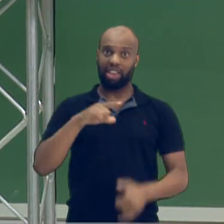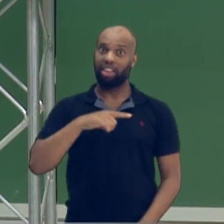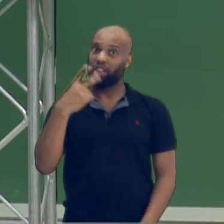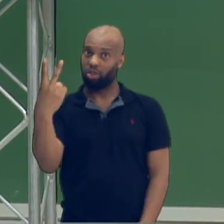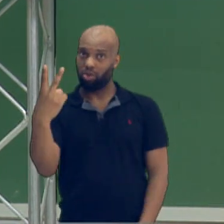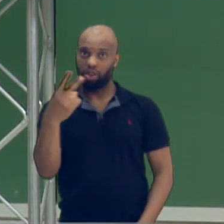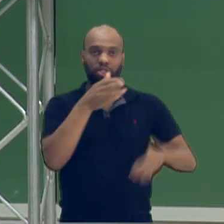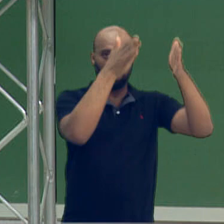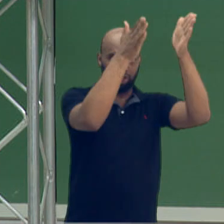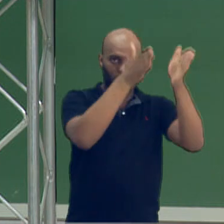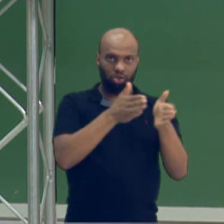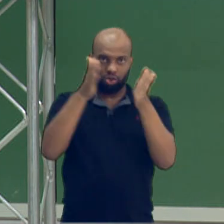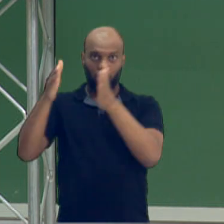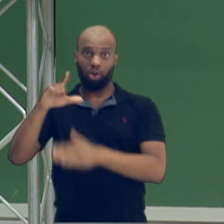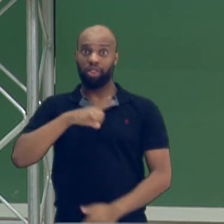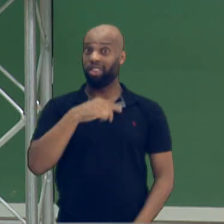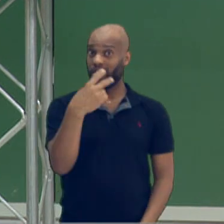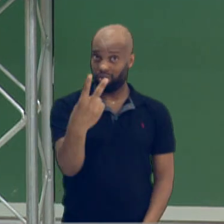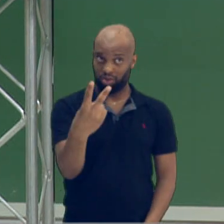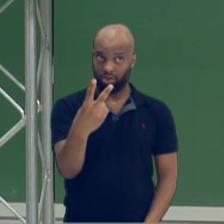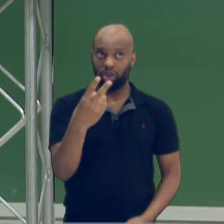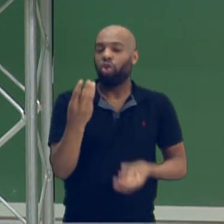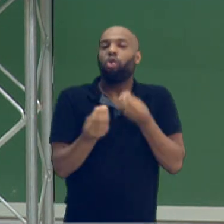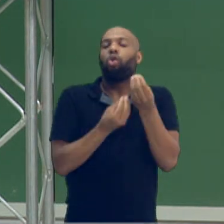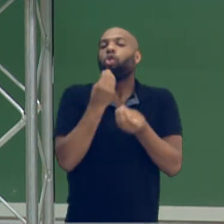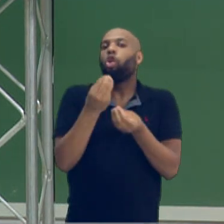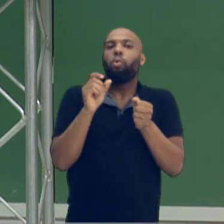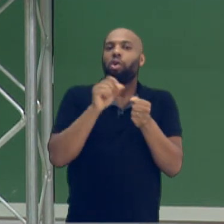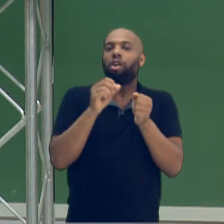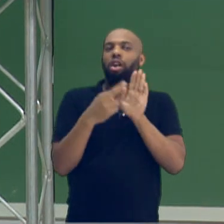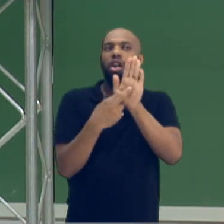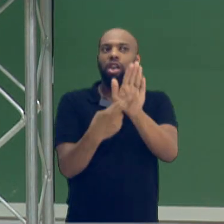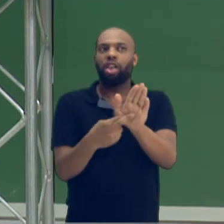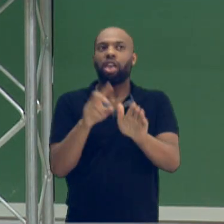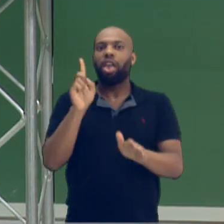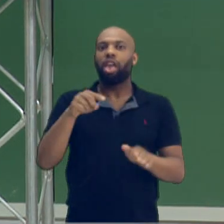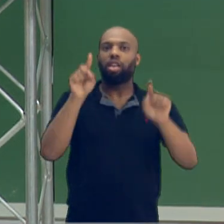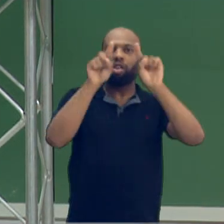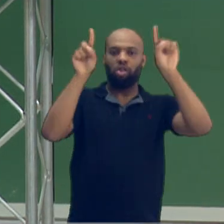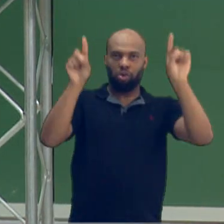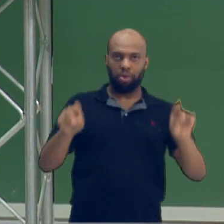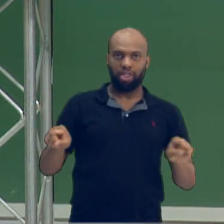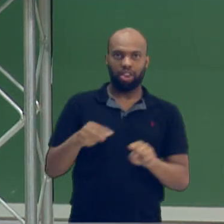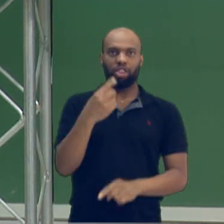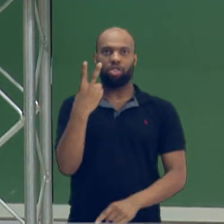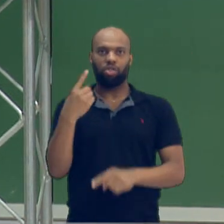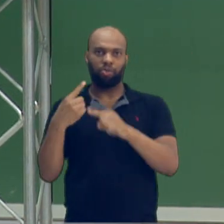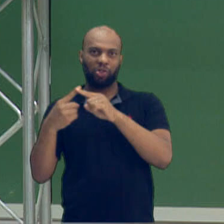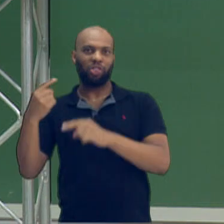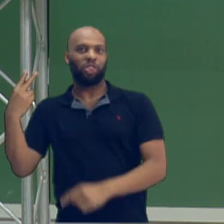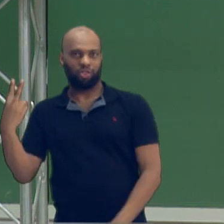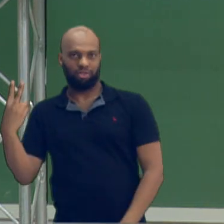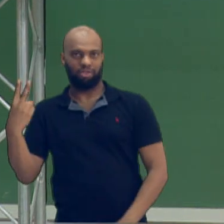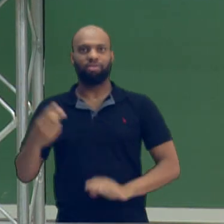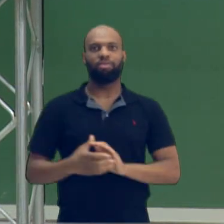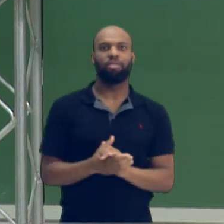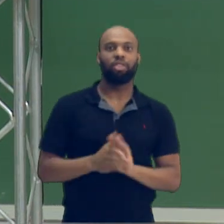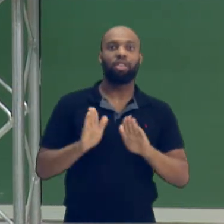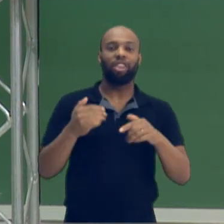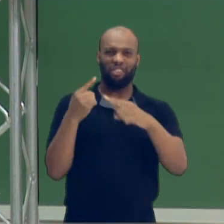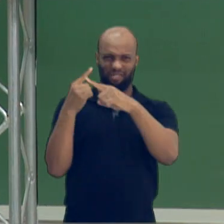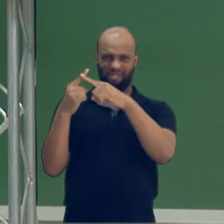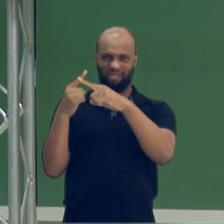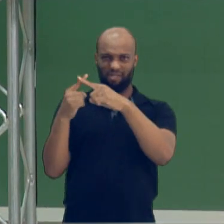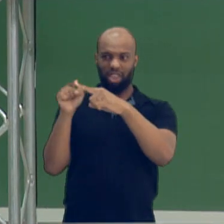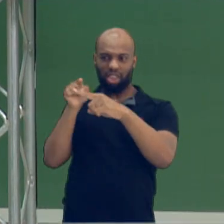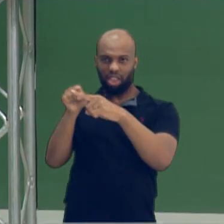linhas e duas colunas. Então, como que eu represento isso? É uma matriz 2 por 2, tá certo? O sinal de vezes